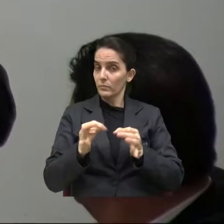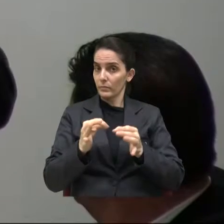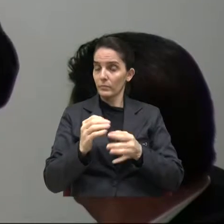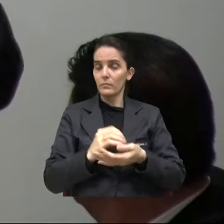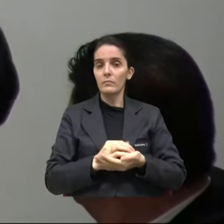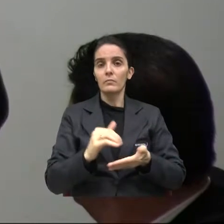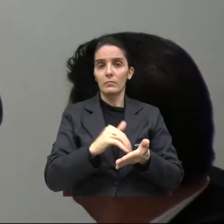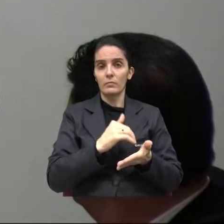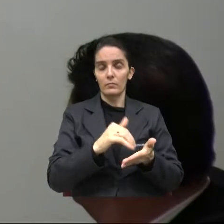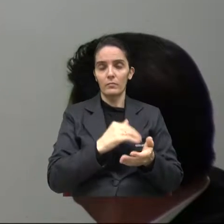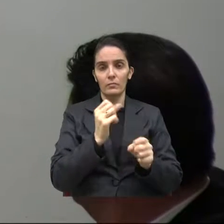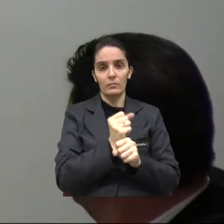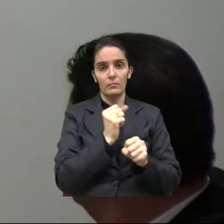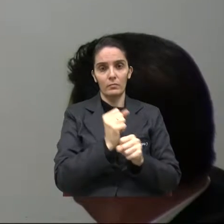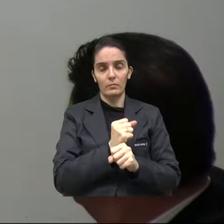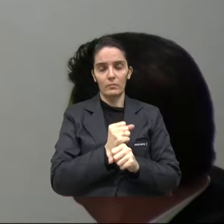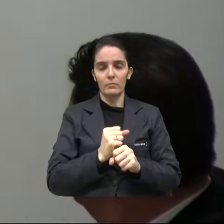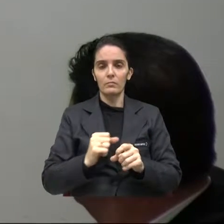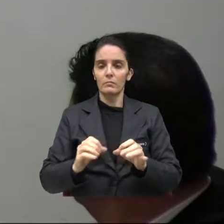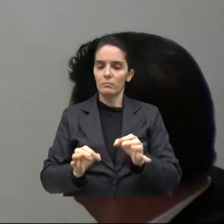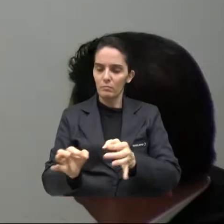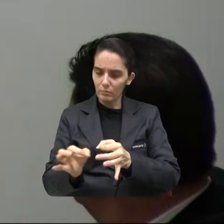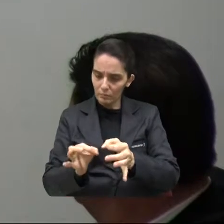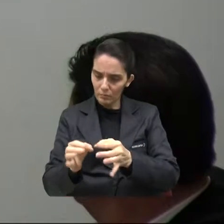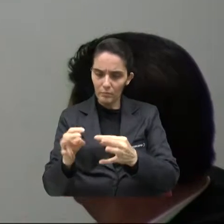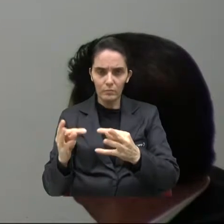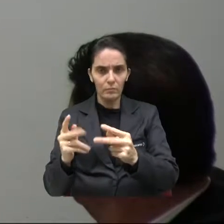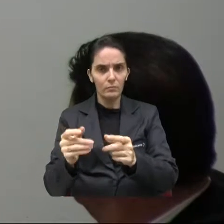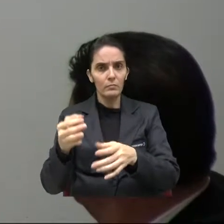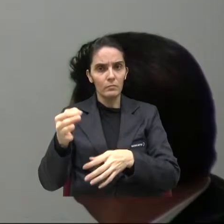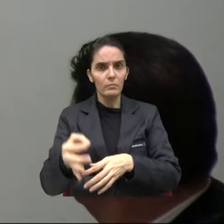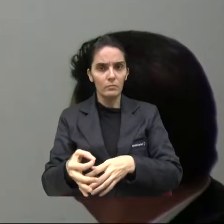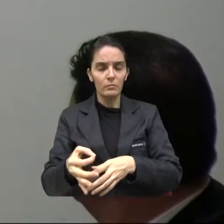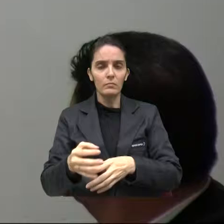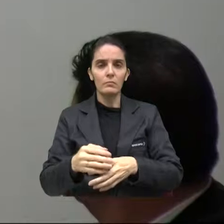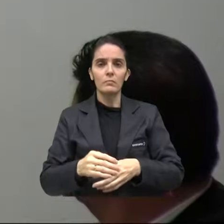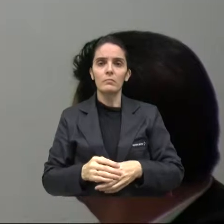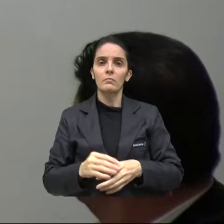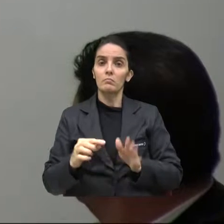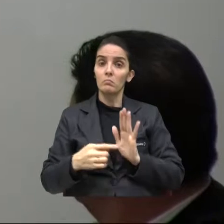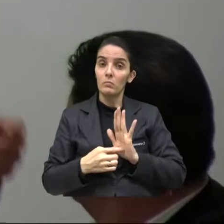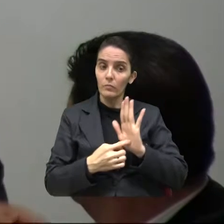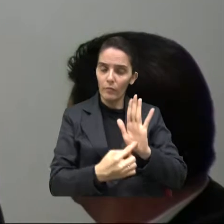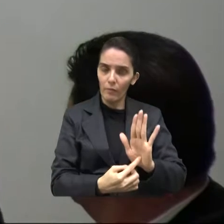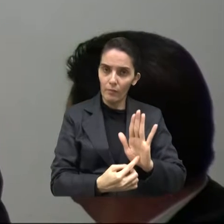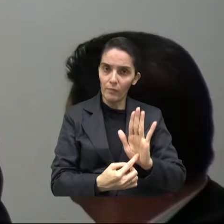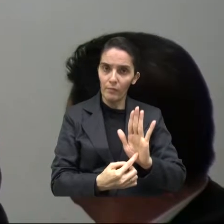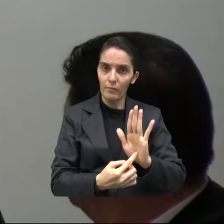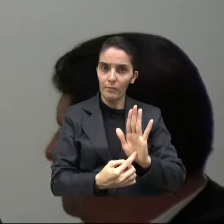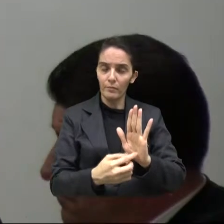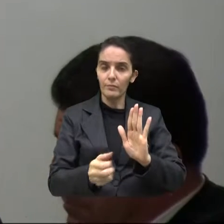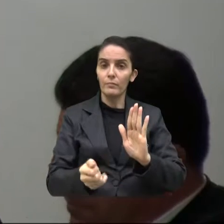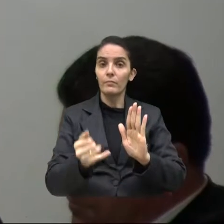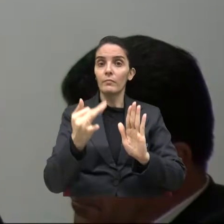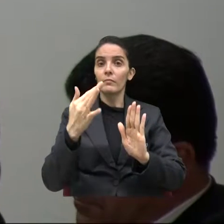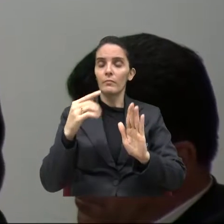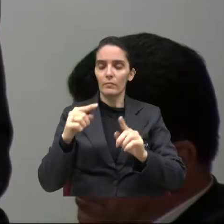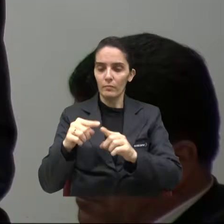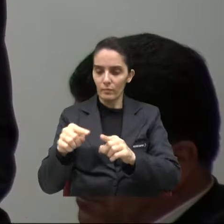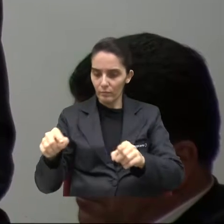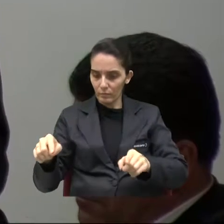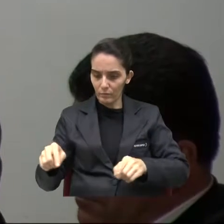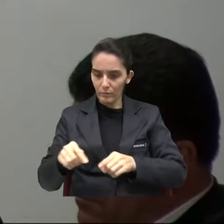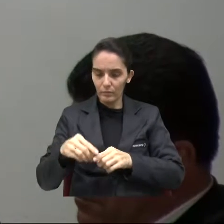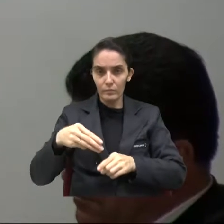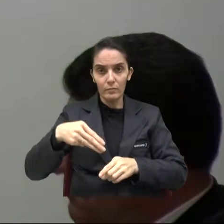49 bairros, colocou a metragem, a espessura, quantos metros cúbicos que ia ser para